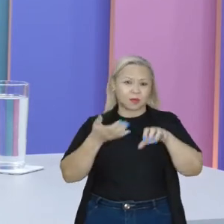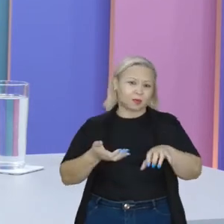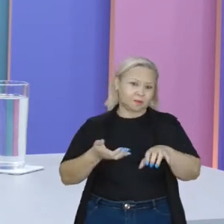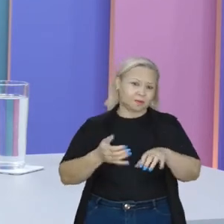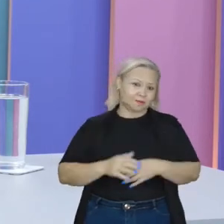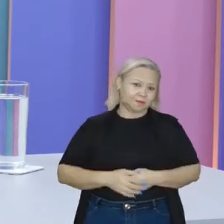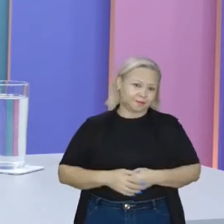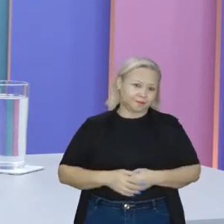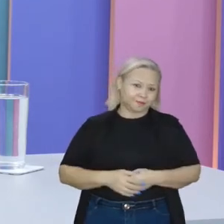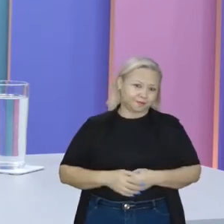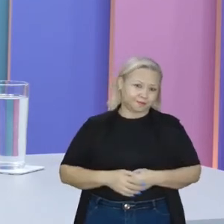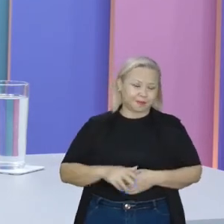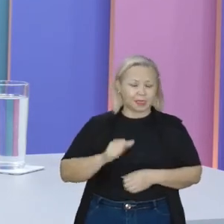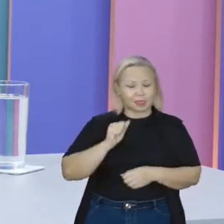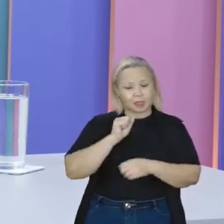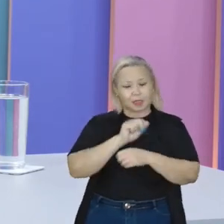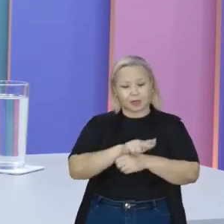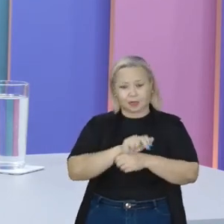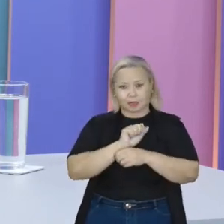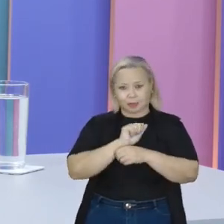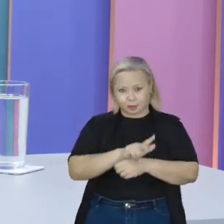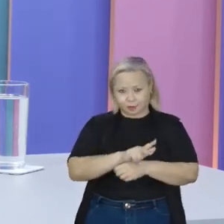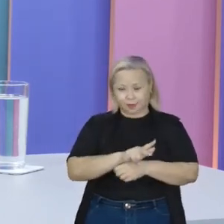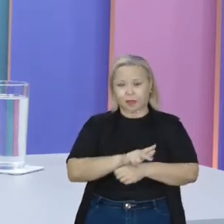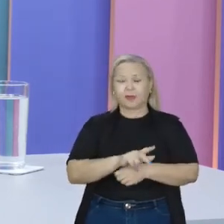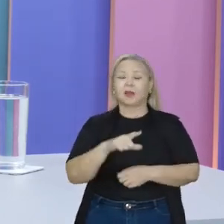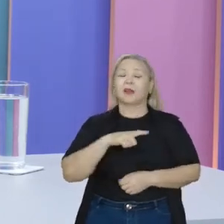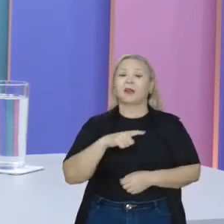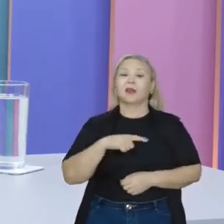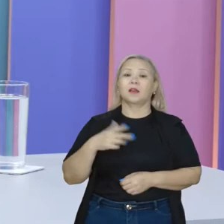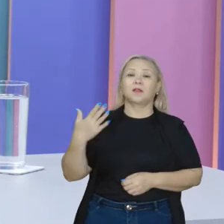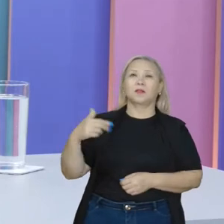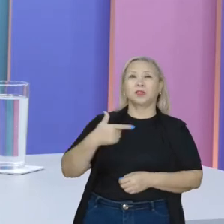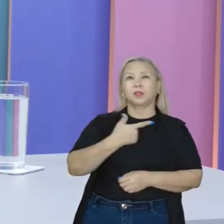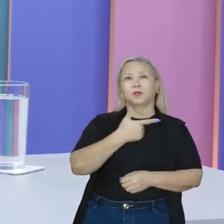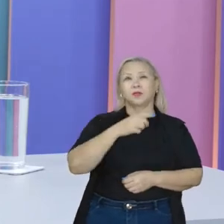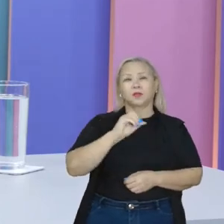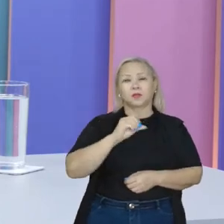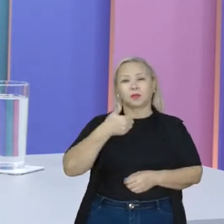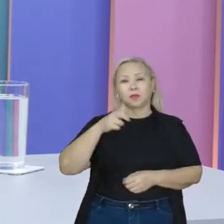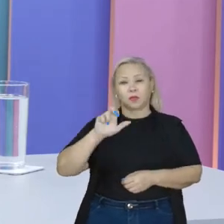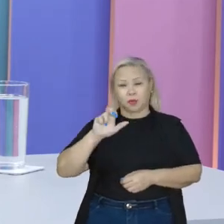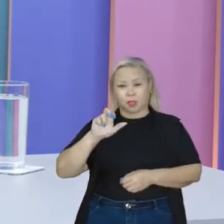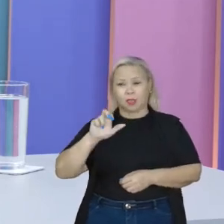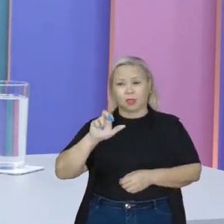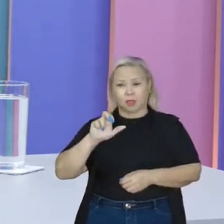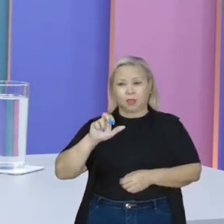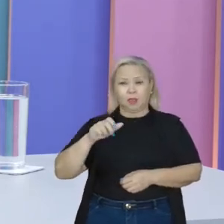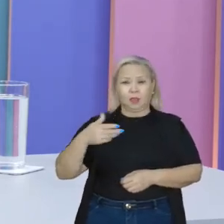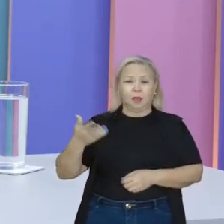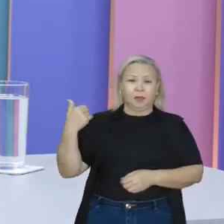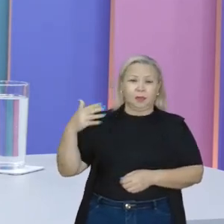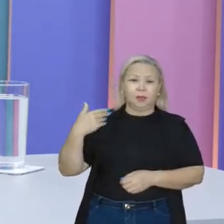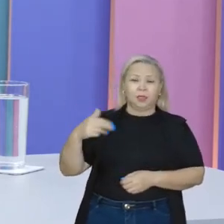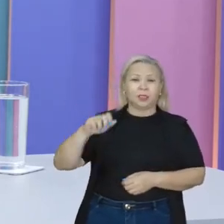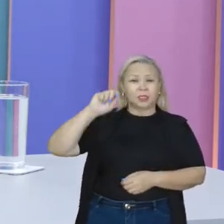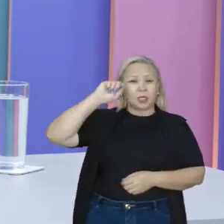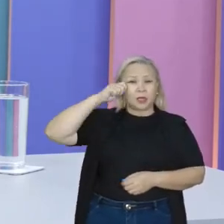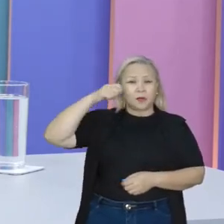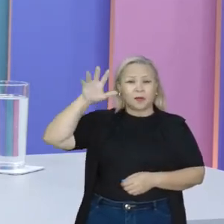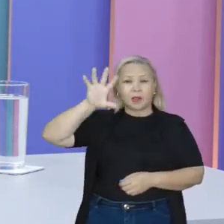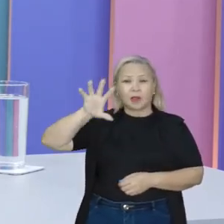raça nas vagas, né? Nas vagas. Eu tive, em 2015, estive no Senegal, conhecendo o